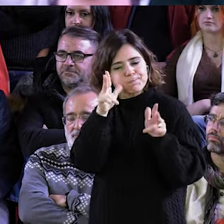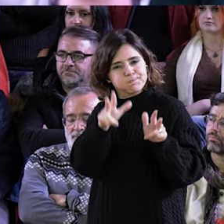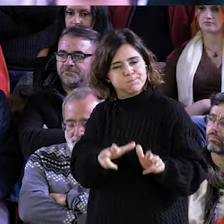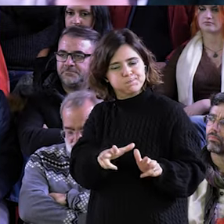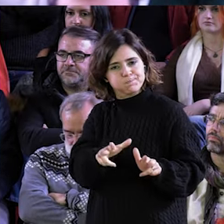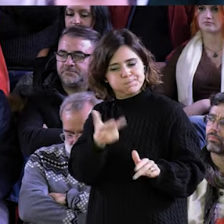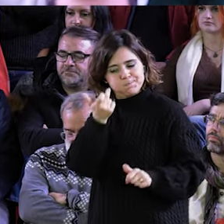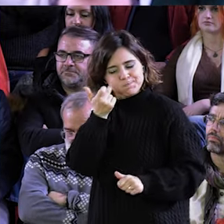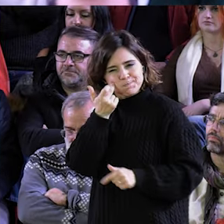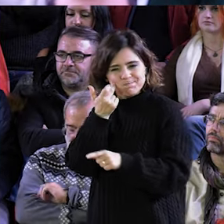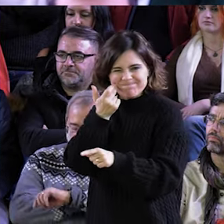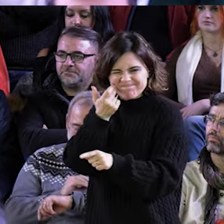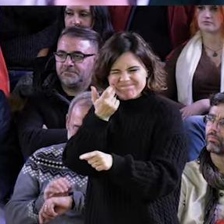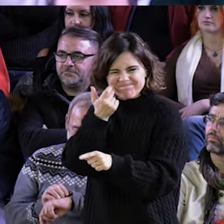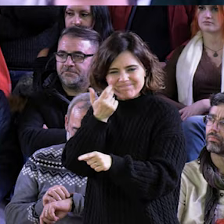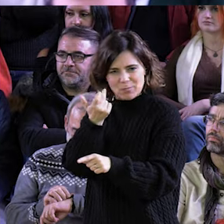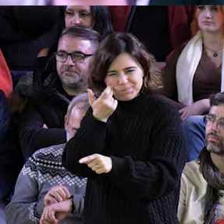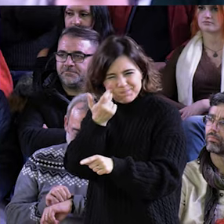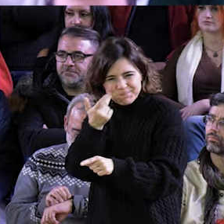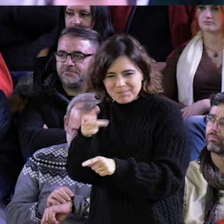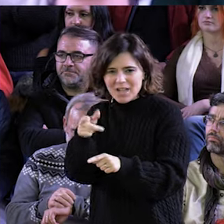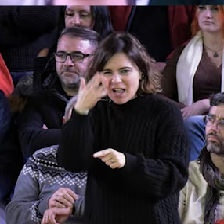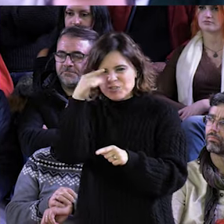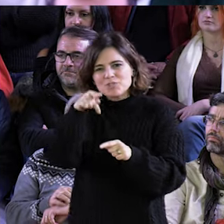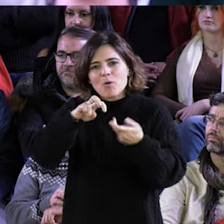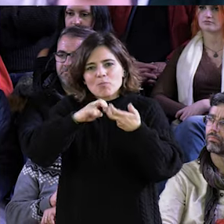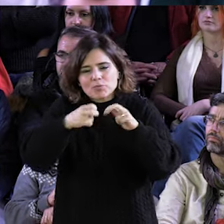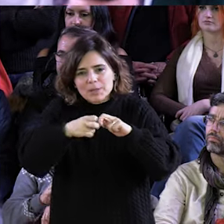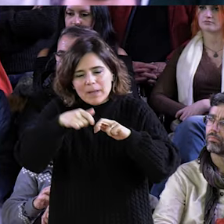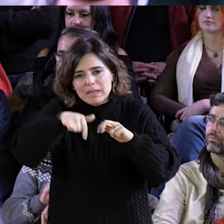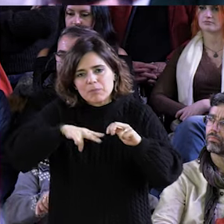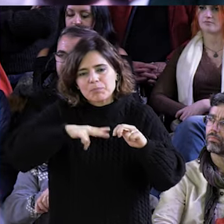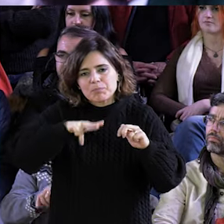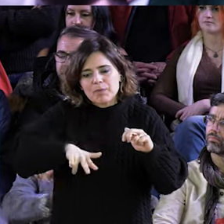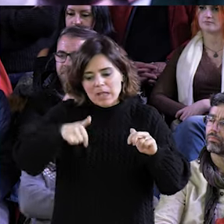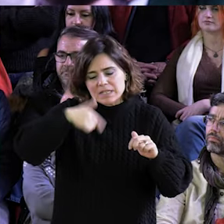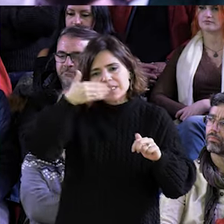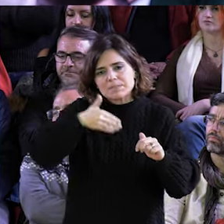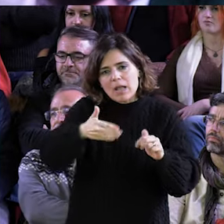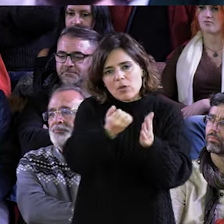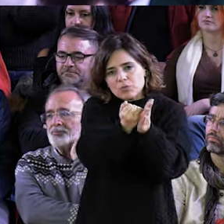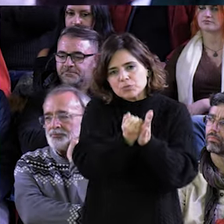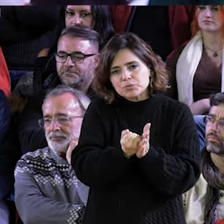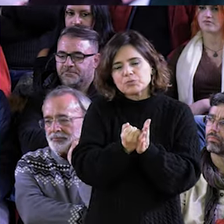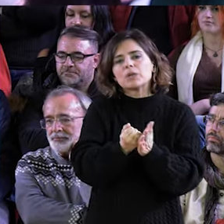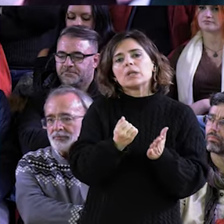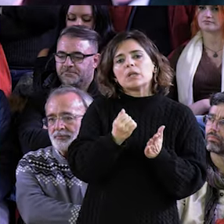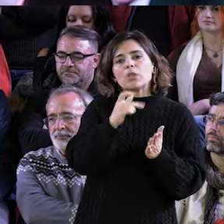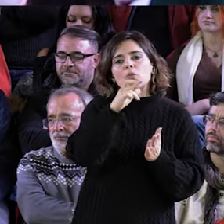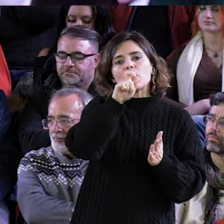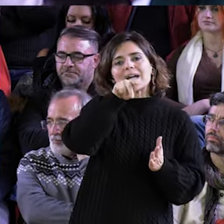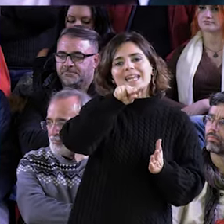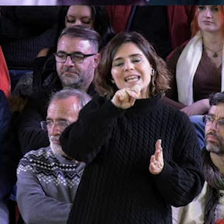só, traduz bem o problema que temos no nosso país. Ainda esta semana, e com a ajuda do Renato Soeiro, fazíamos